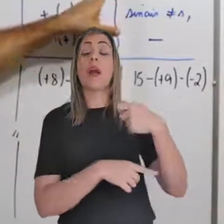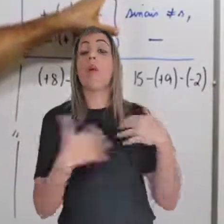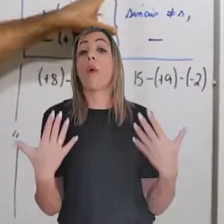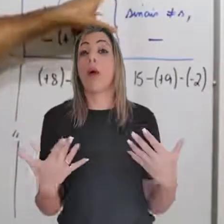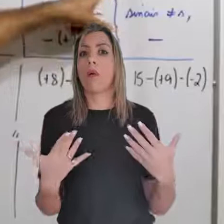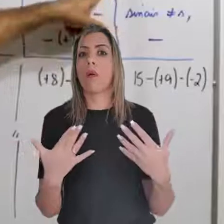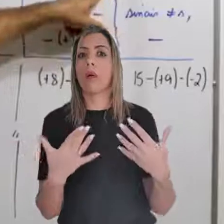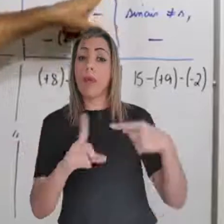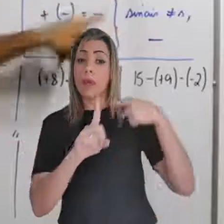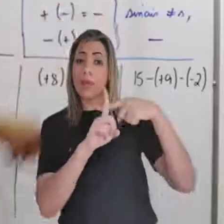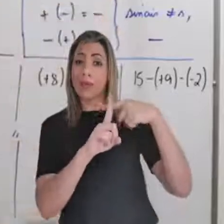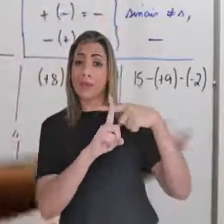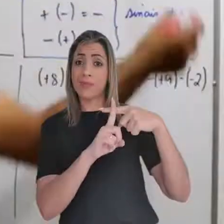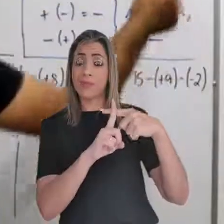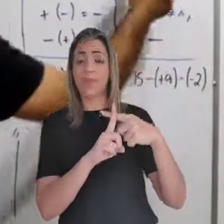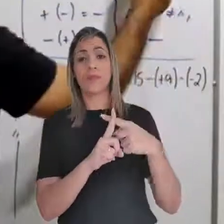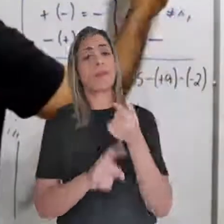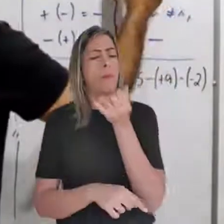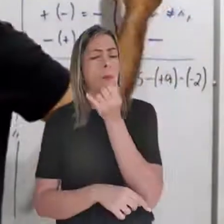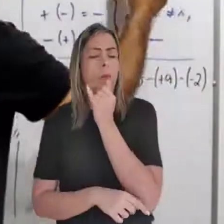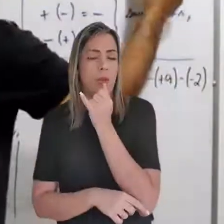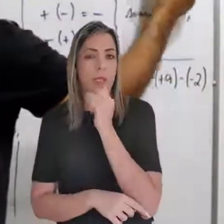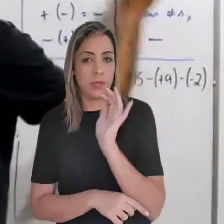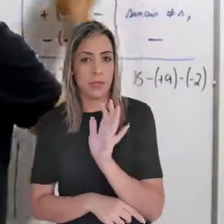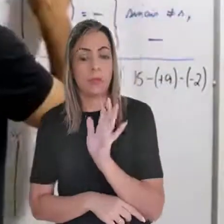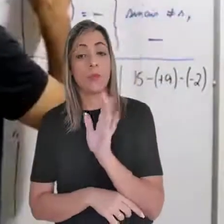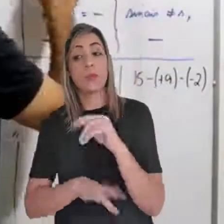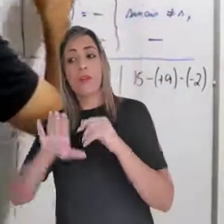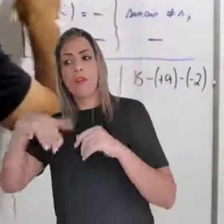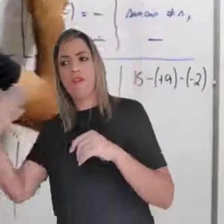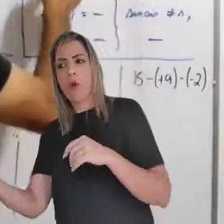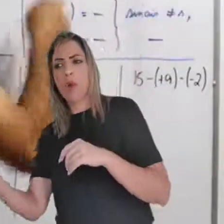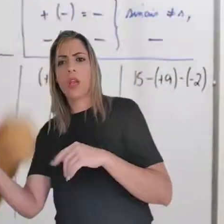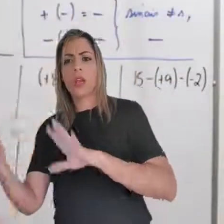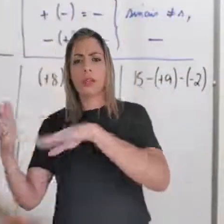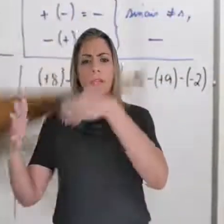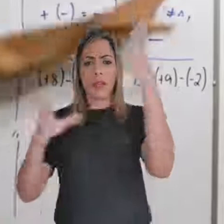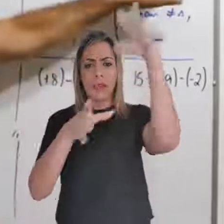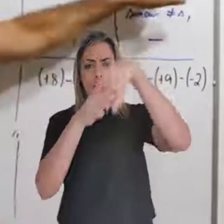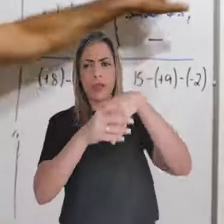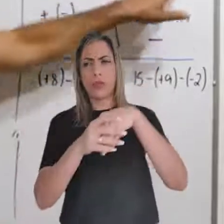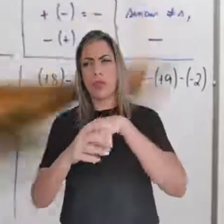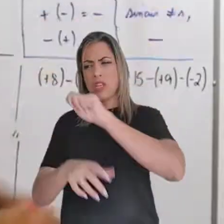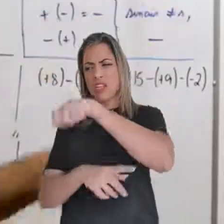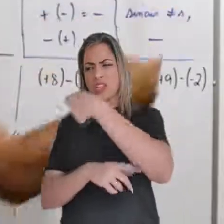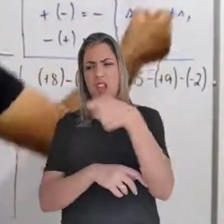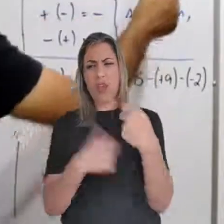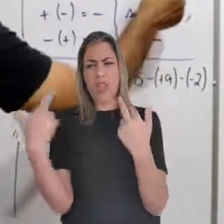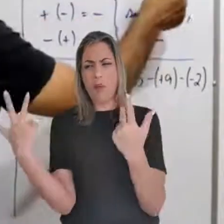de mais. Ou seja, dizendo de outra forma, se os sinais dentro e fora forem